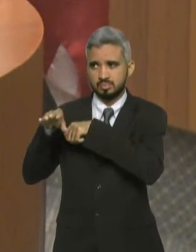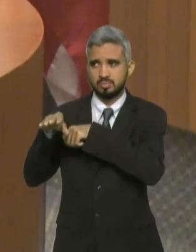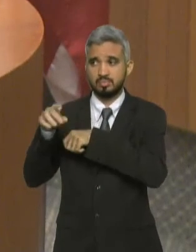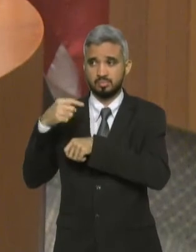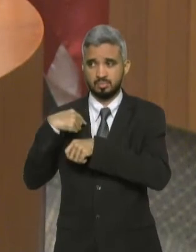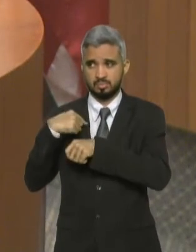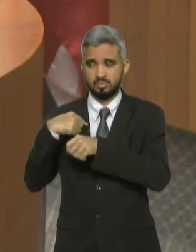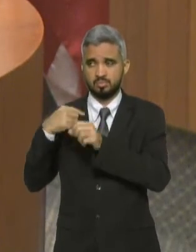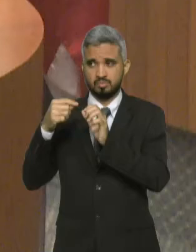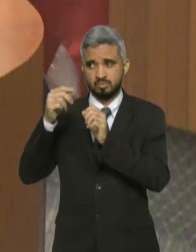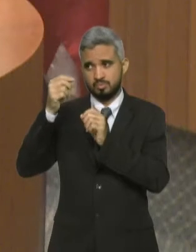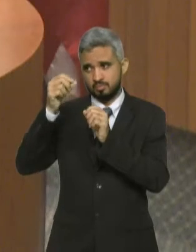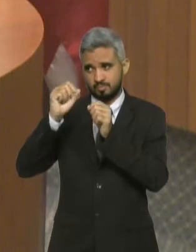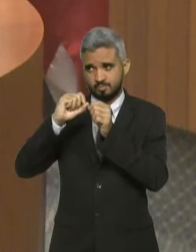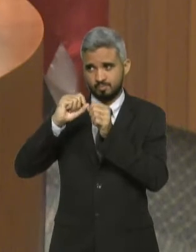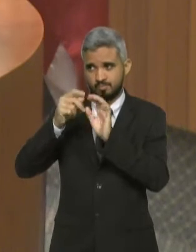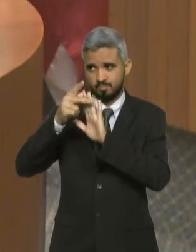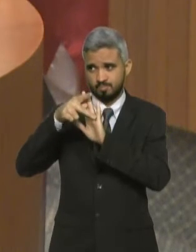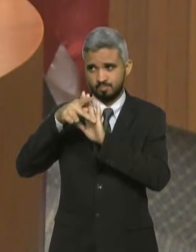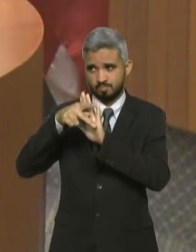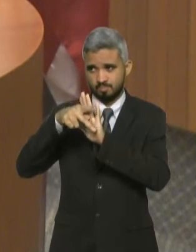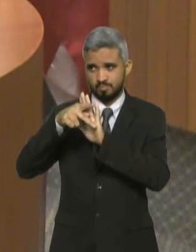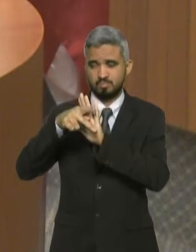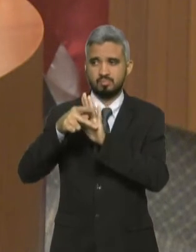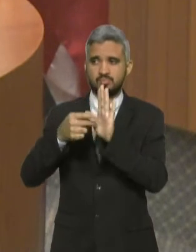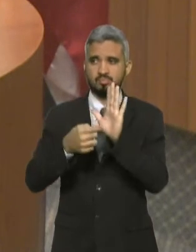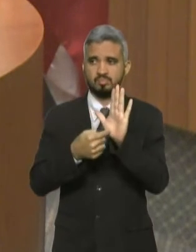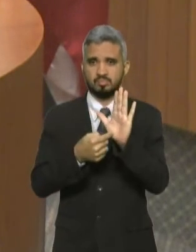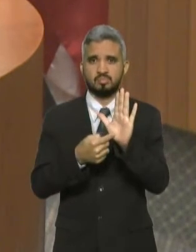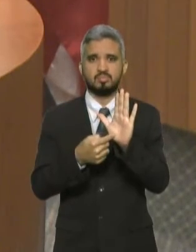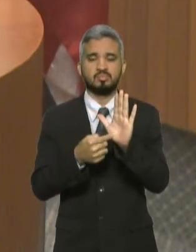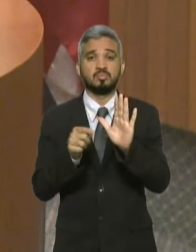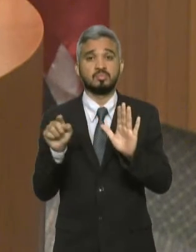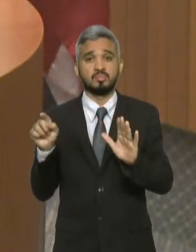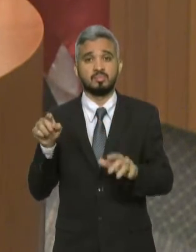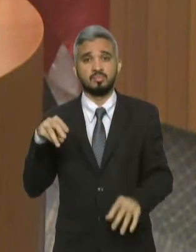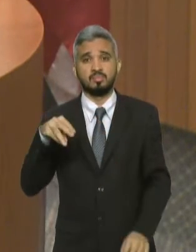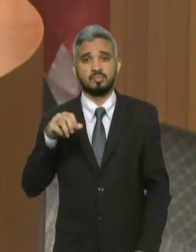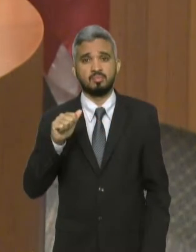A Maria, naturalmente, que em nome de todo o batalhão de Maracanã,